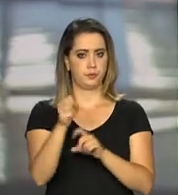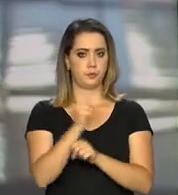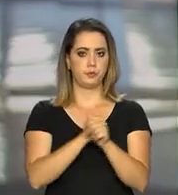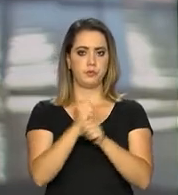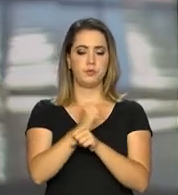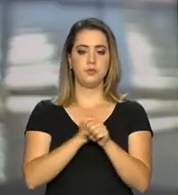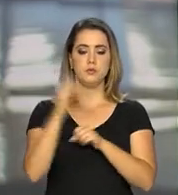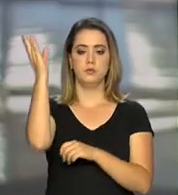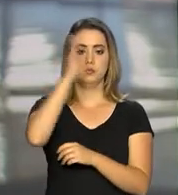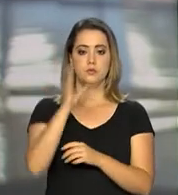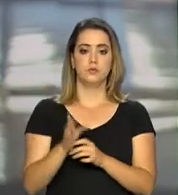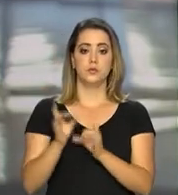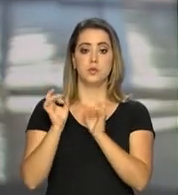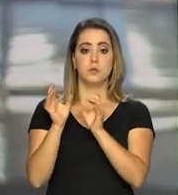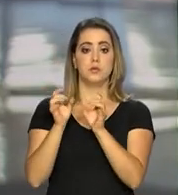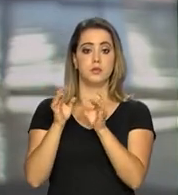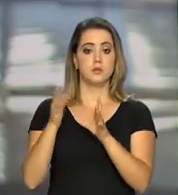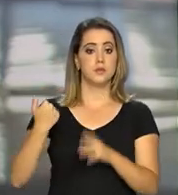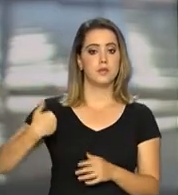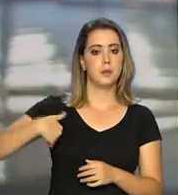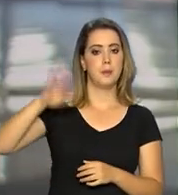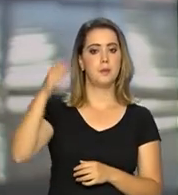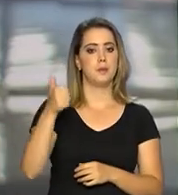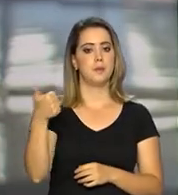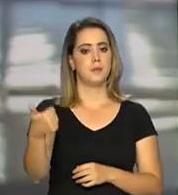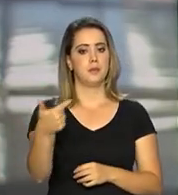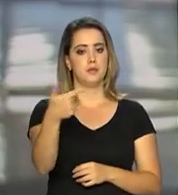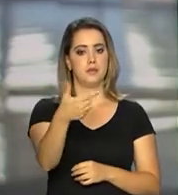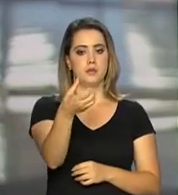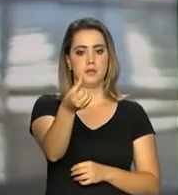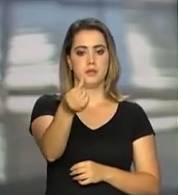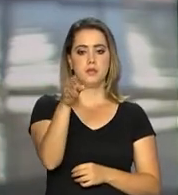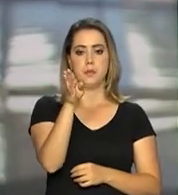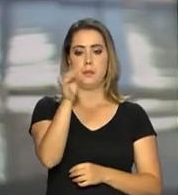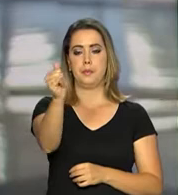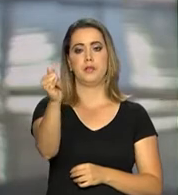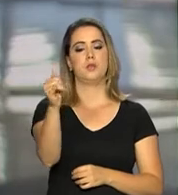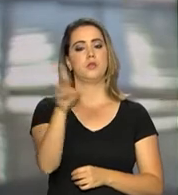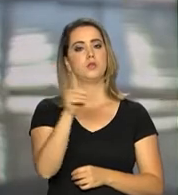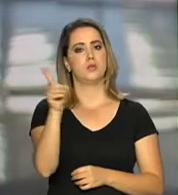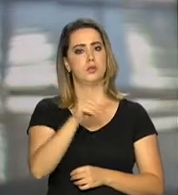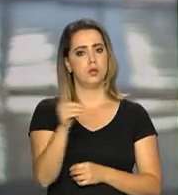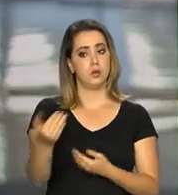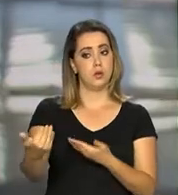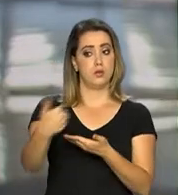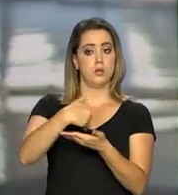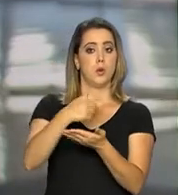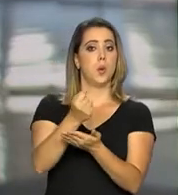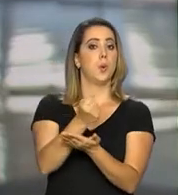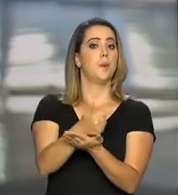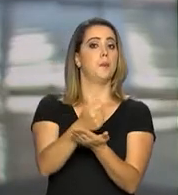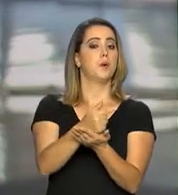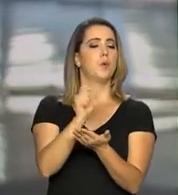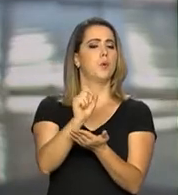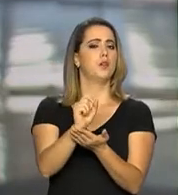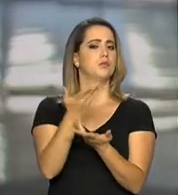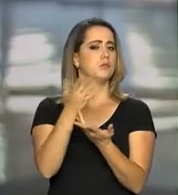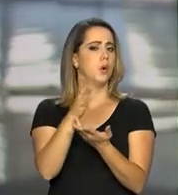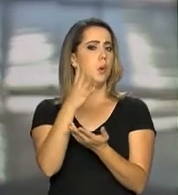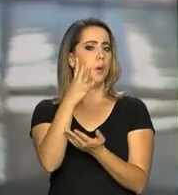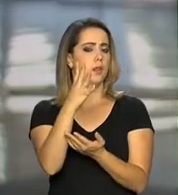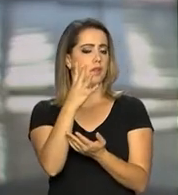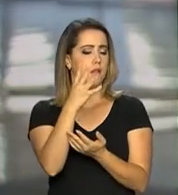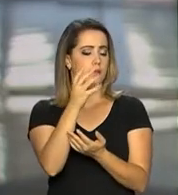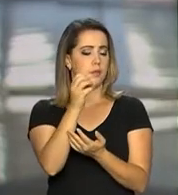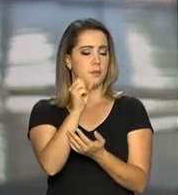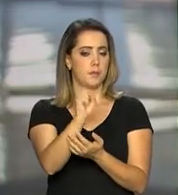Brasil exportou mais de 126 bilhões de dólares e importou quase 84 bilhões de